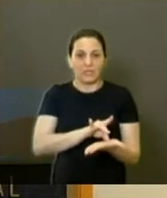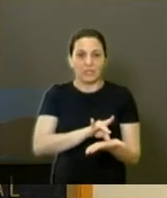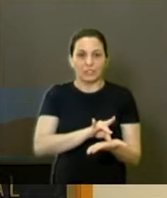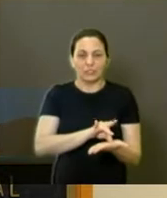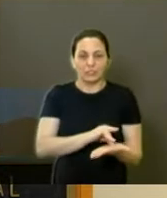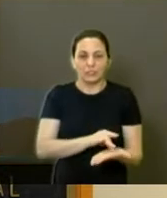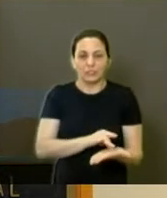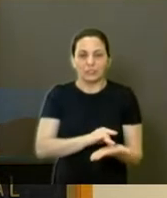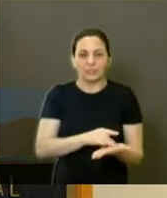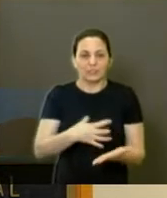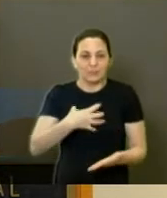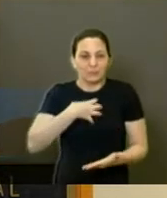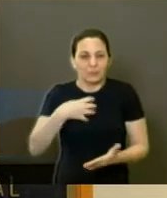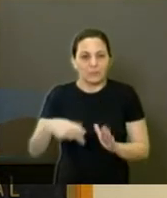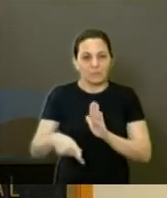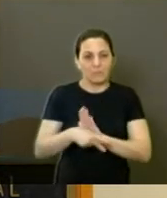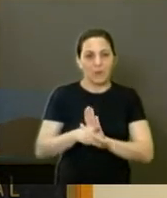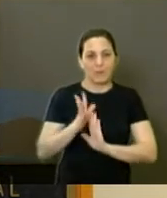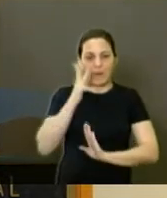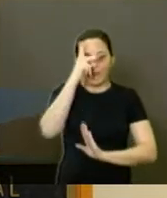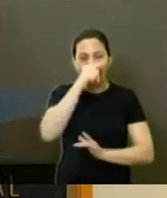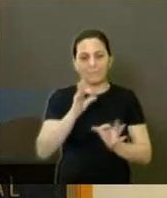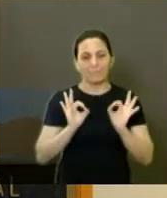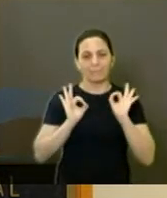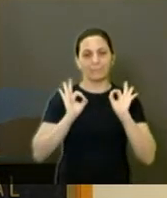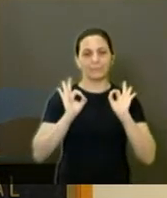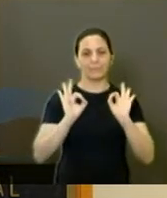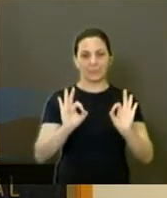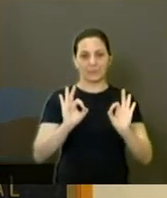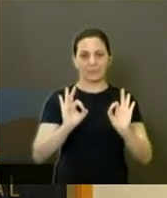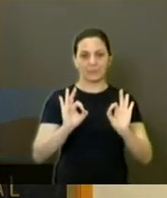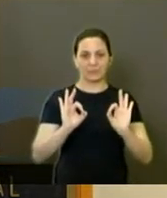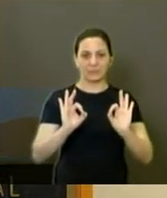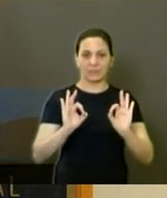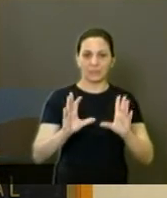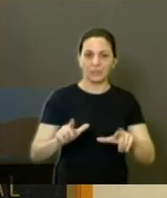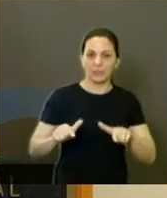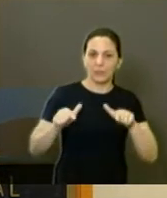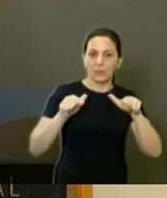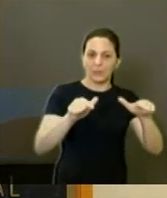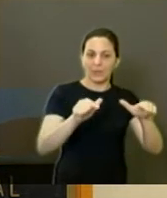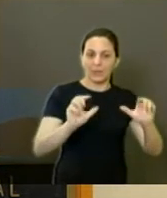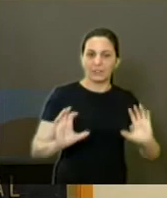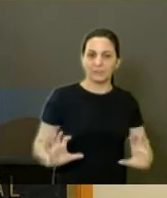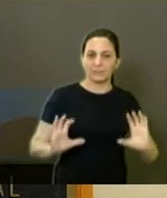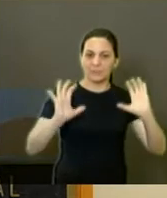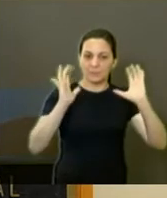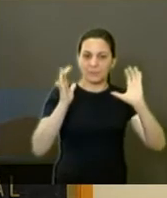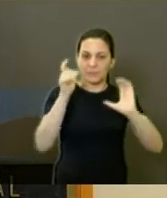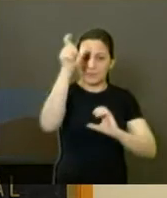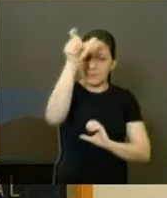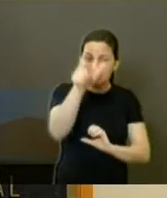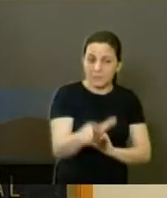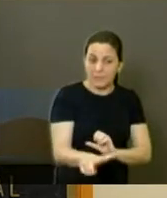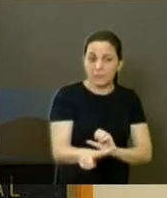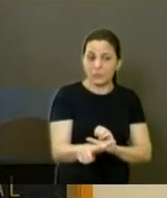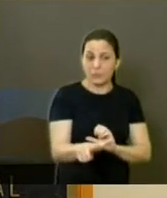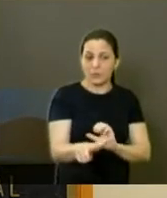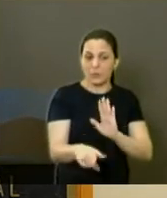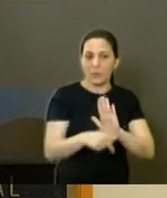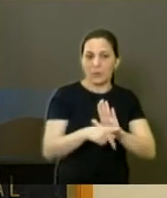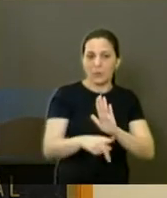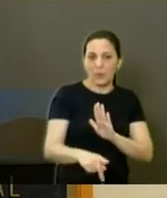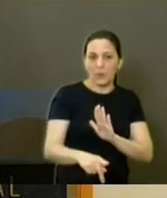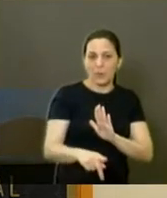vigor e a beleza desta homenagem se personifica na pessoa do